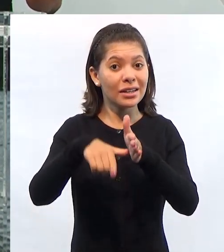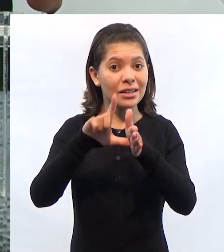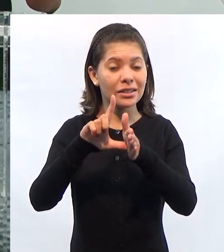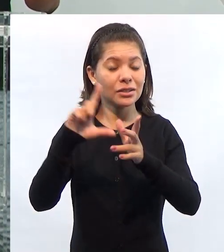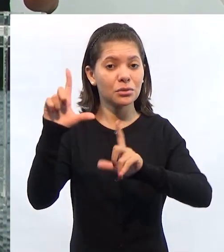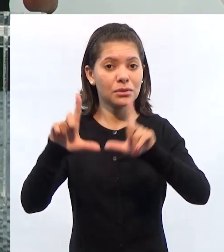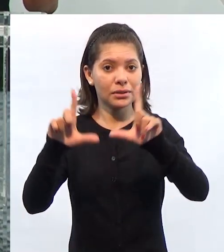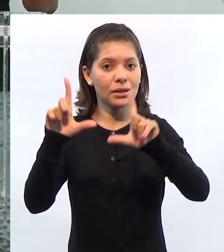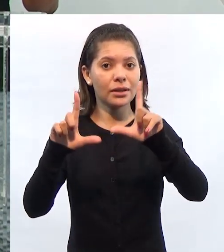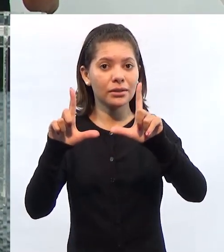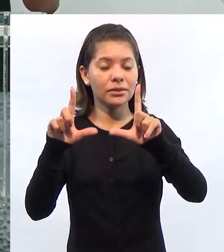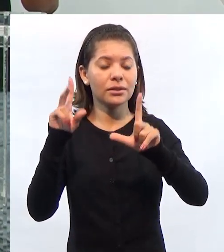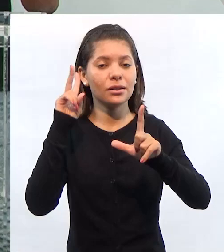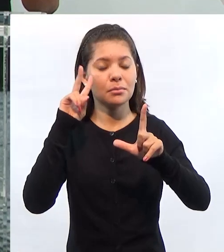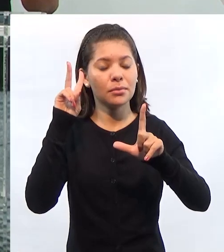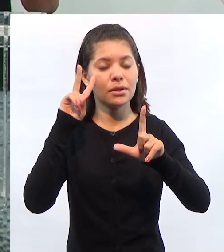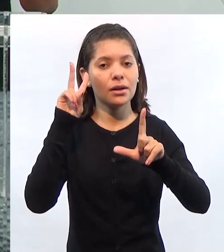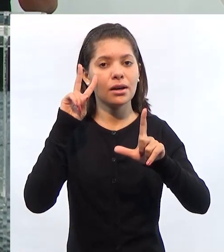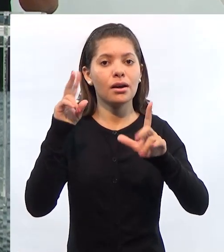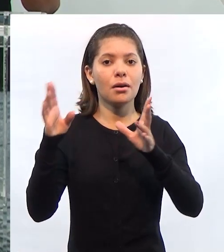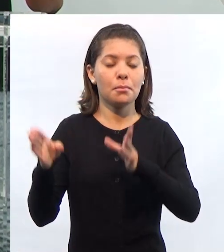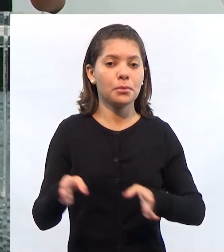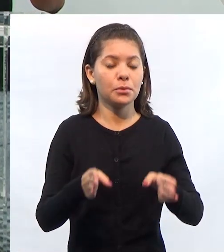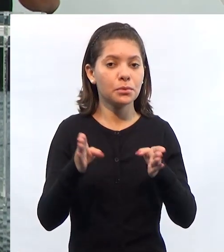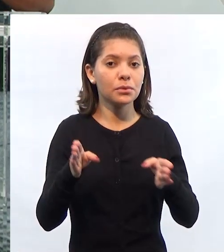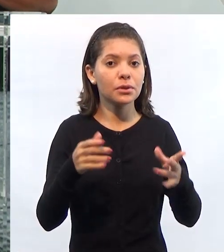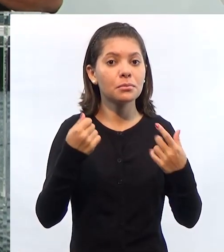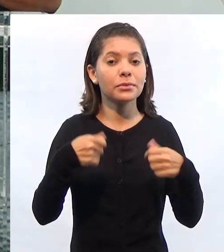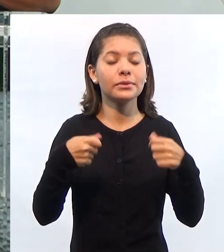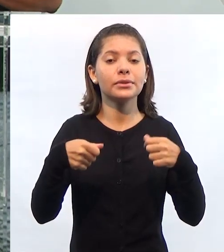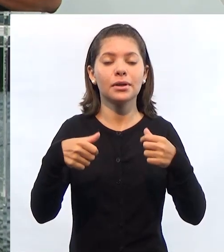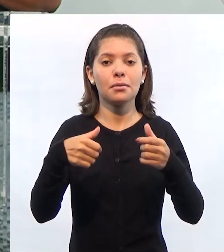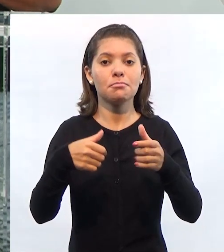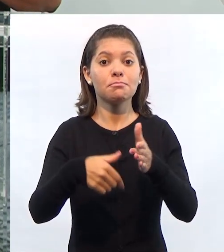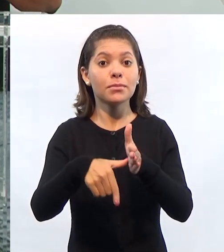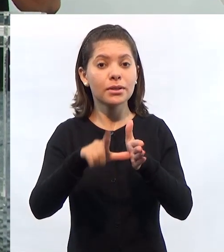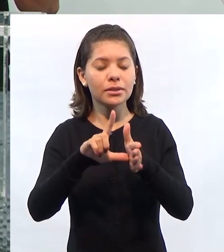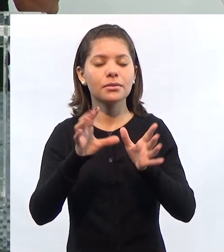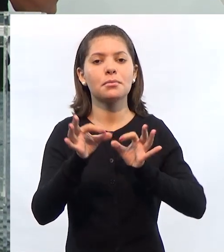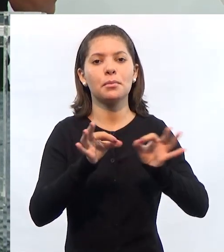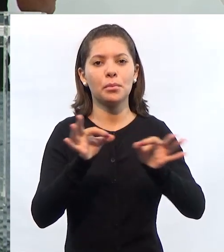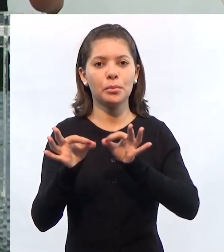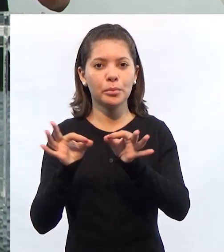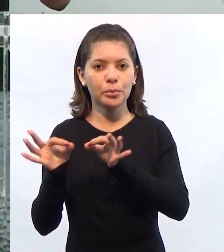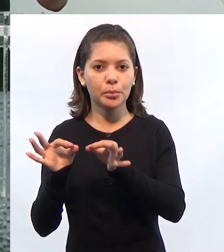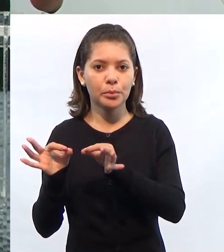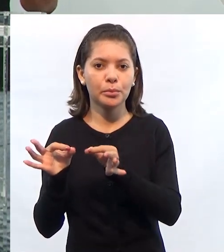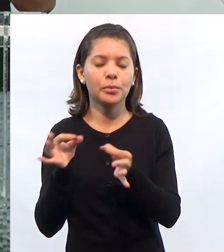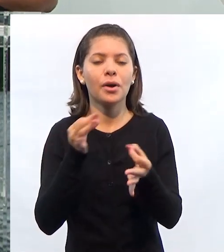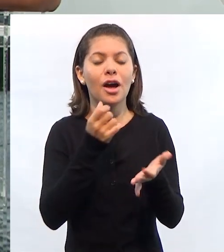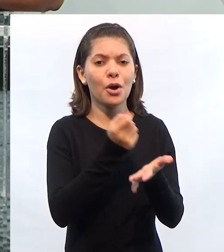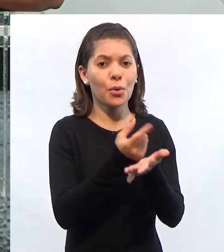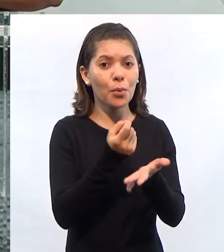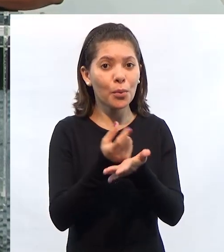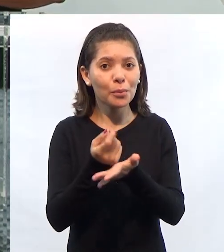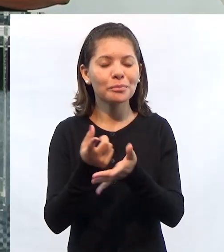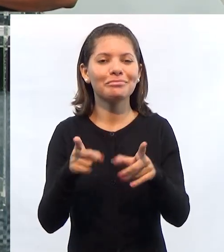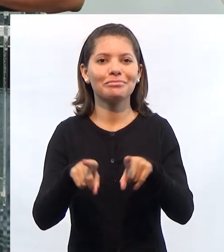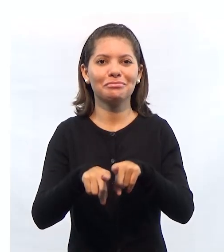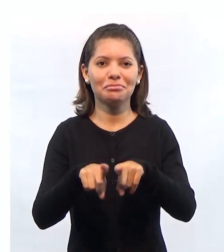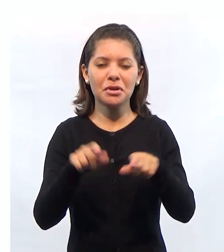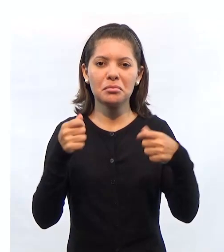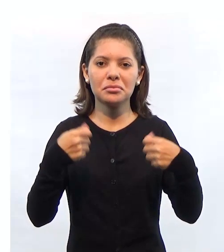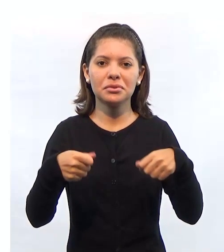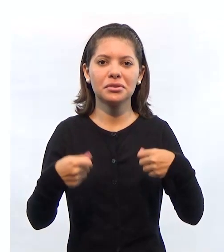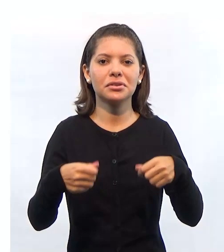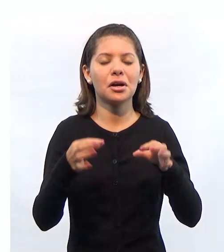anteriores, que a produção ela tem que ser planejada. Essas compras também precisam ser planejadas.